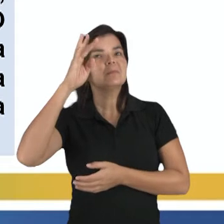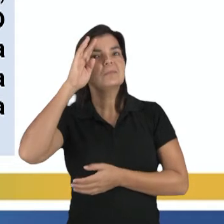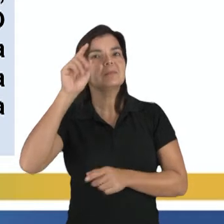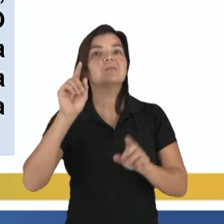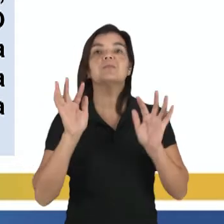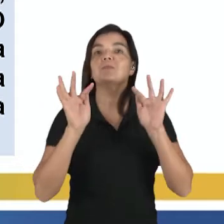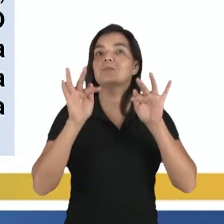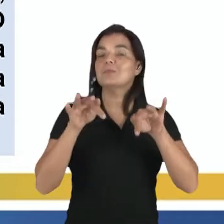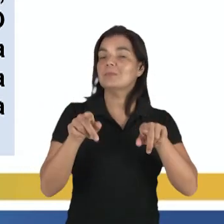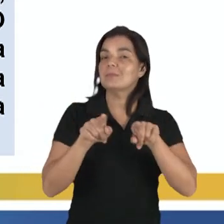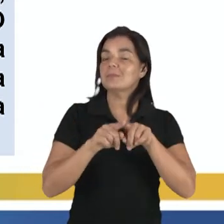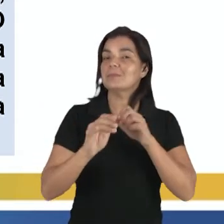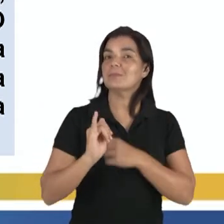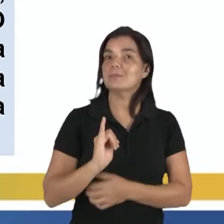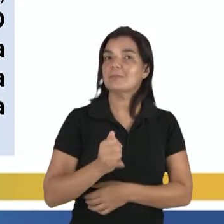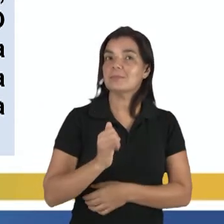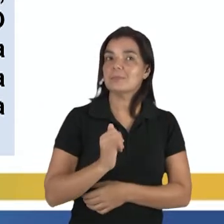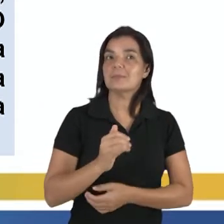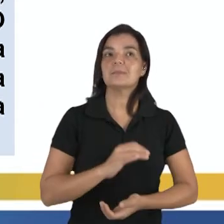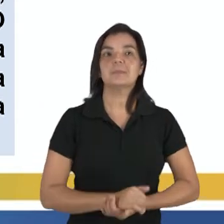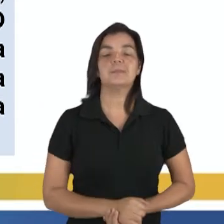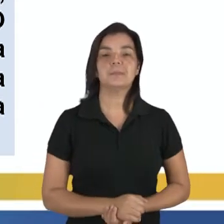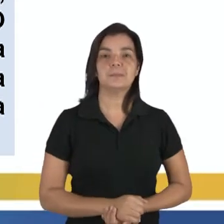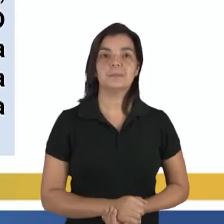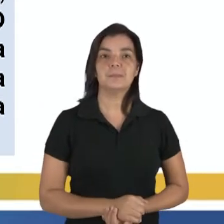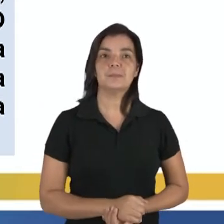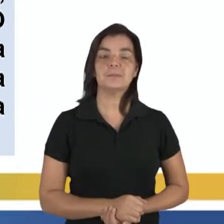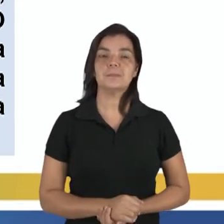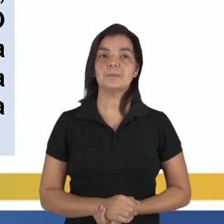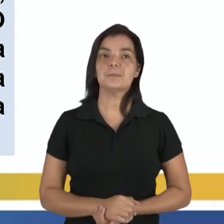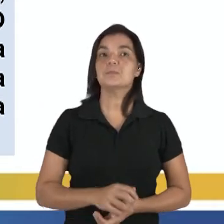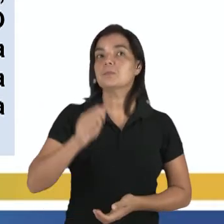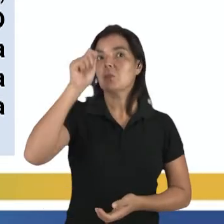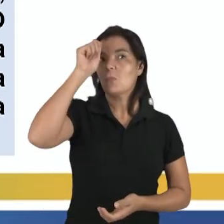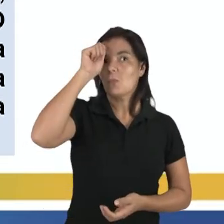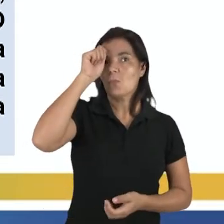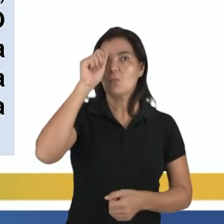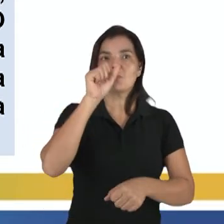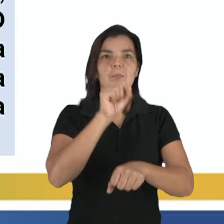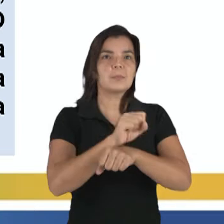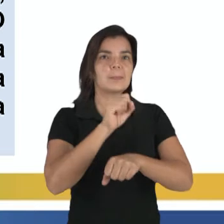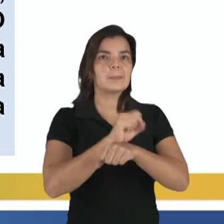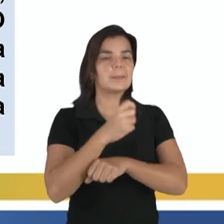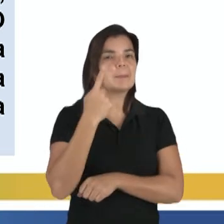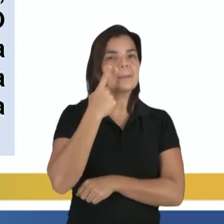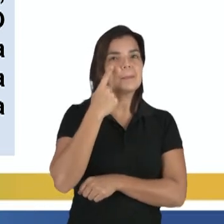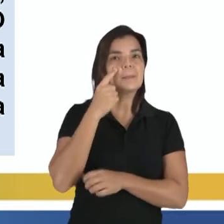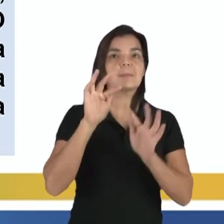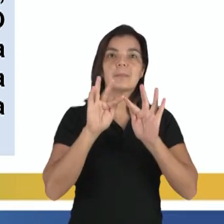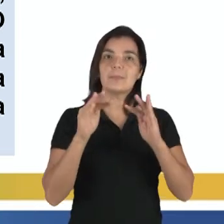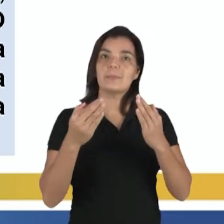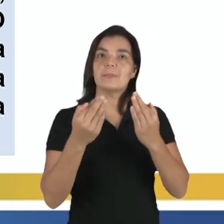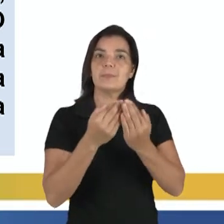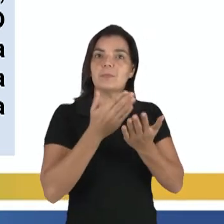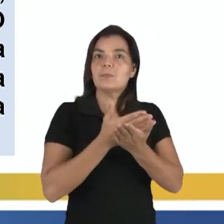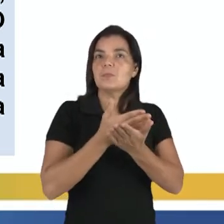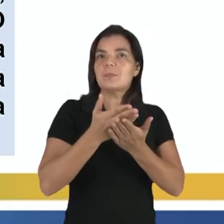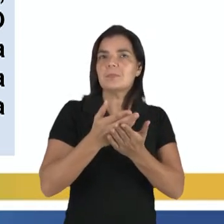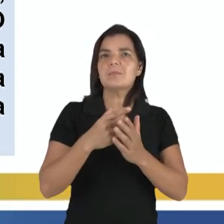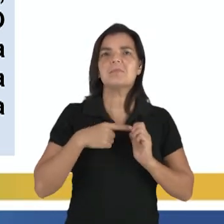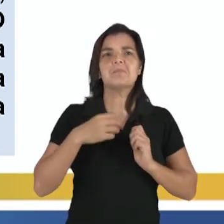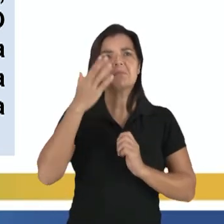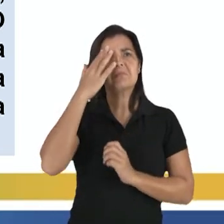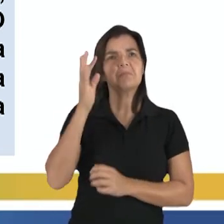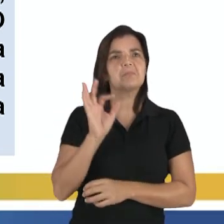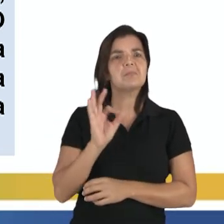leitor a imaginar qual vai ser o desfecho, qual vai ser a finalização dessa narrativa. O autor, ao parar para observar a família, no